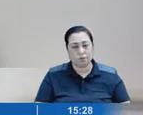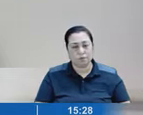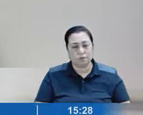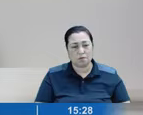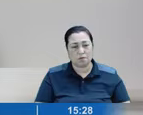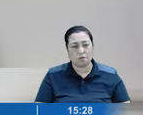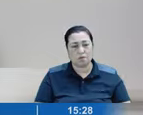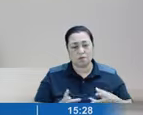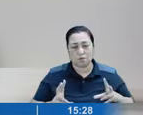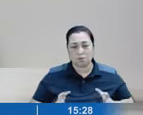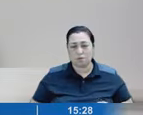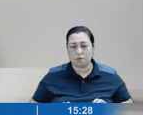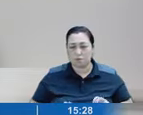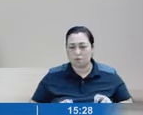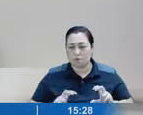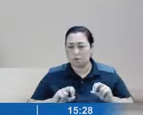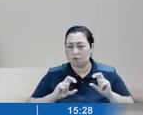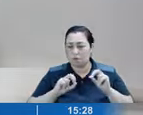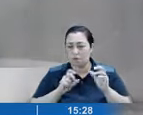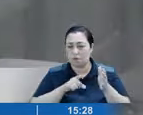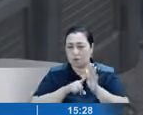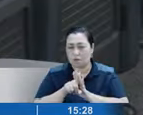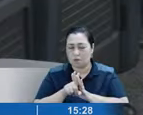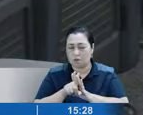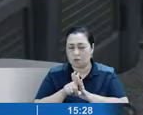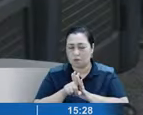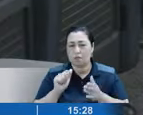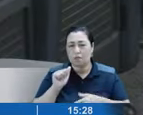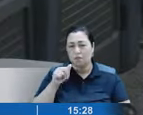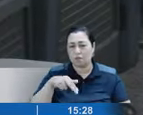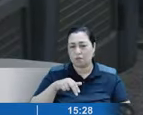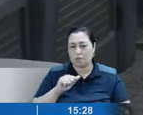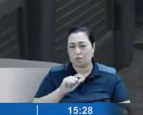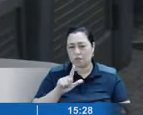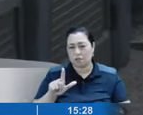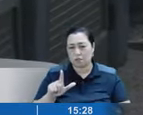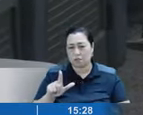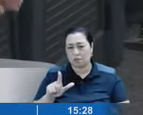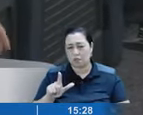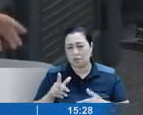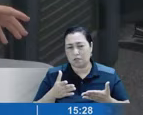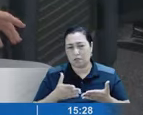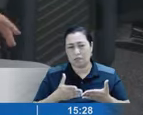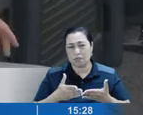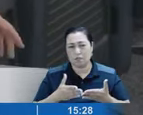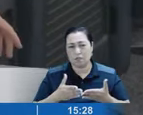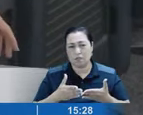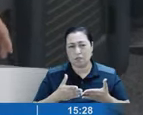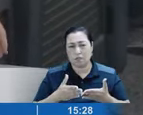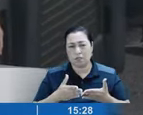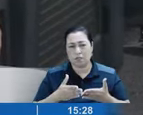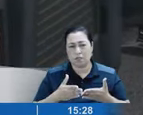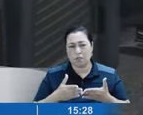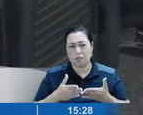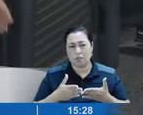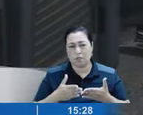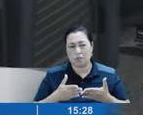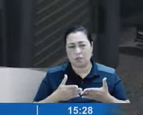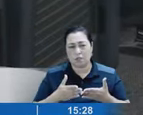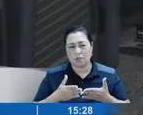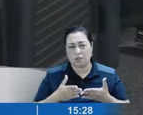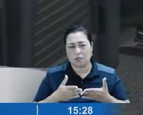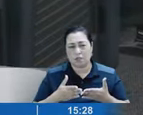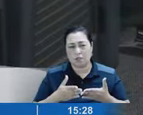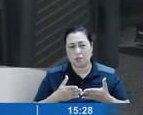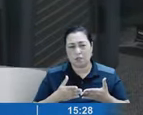ao câncer, na verdade, perianal, de porte final do reto,